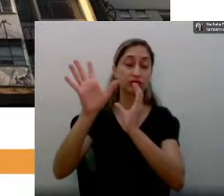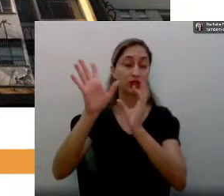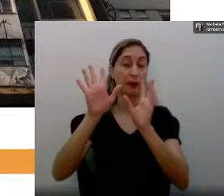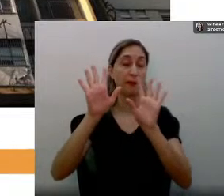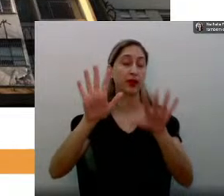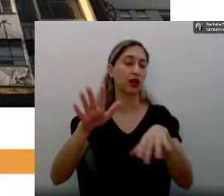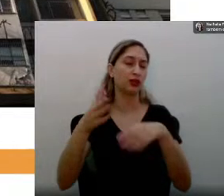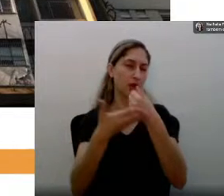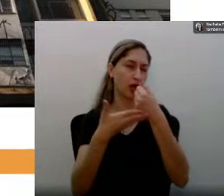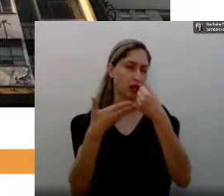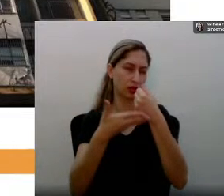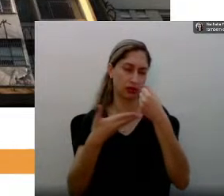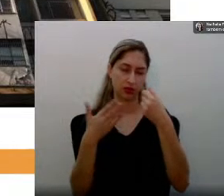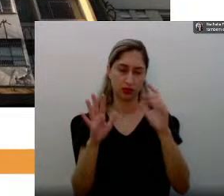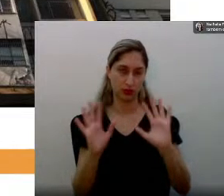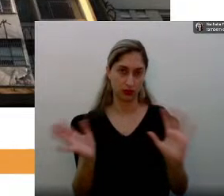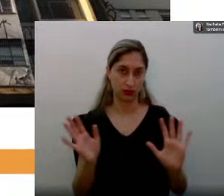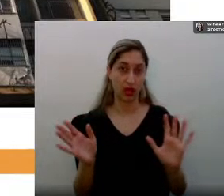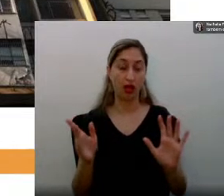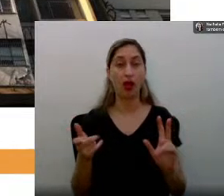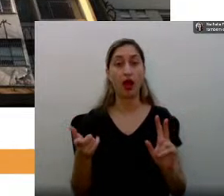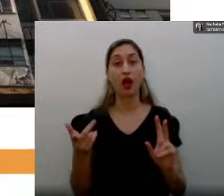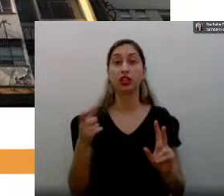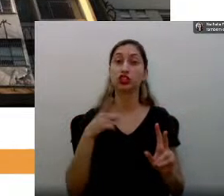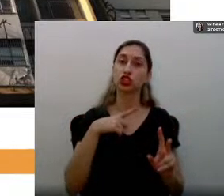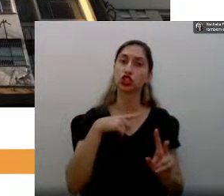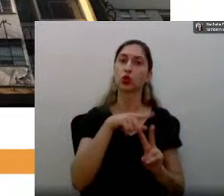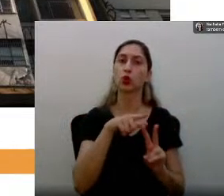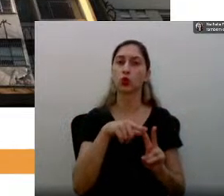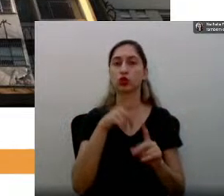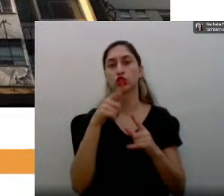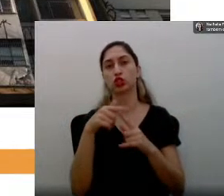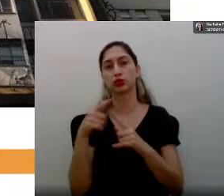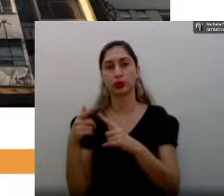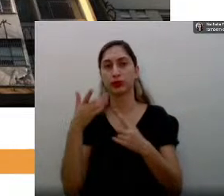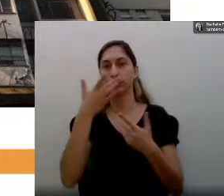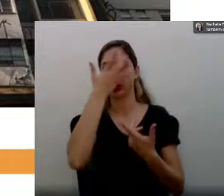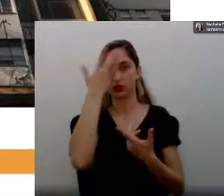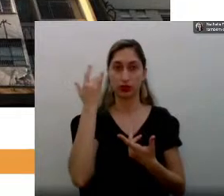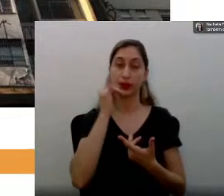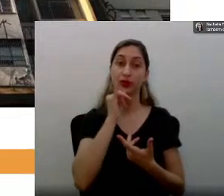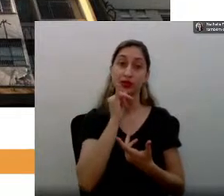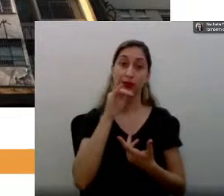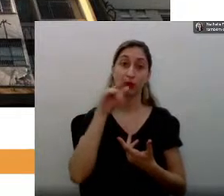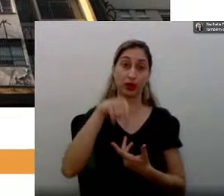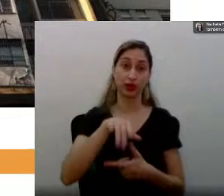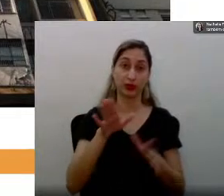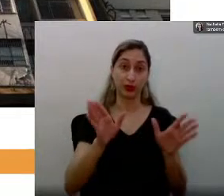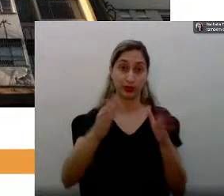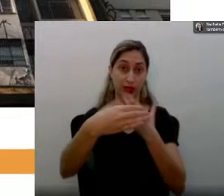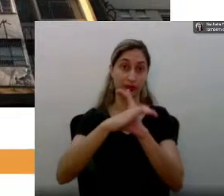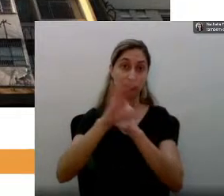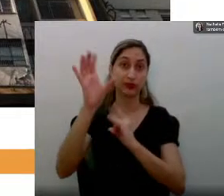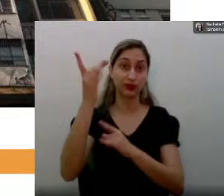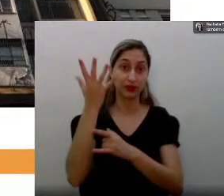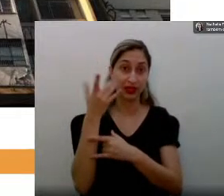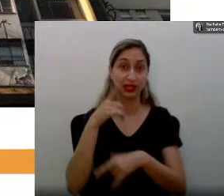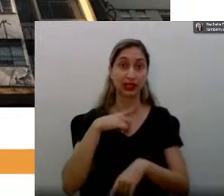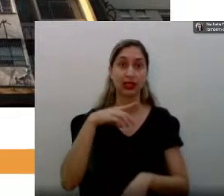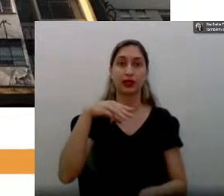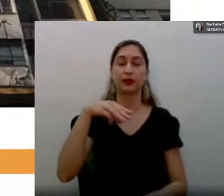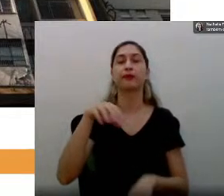criando né uma coisa parecida com que a gente faz hoje no espaço eu comecei a gente tem as pessoas que né os mediadores